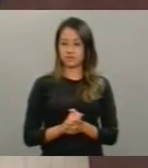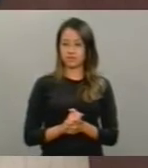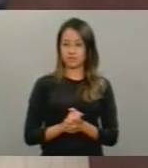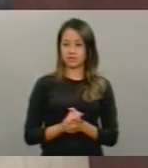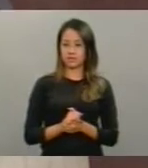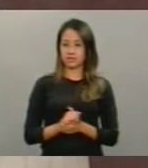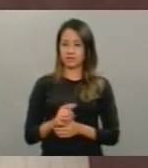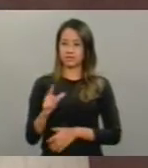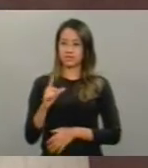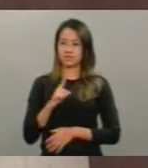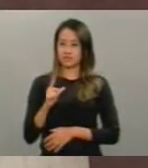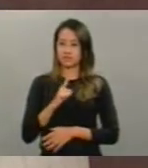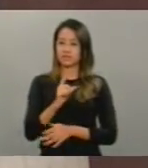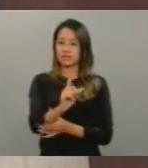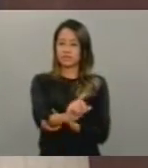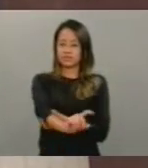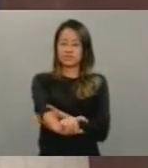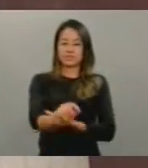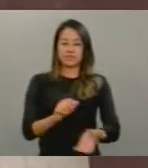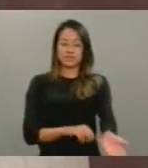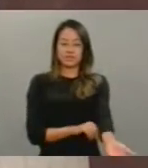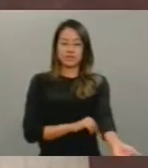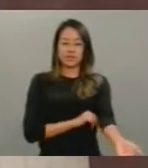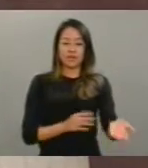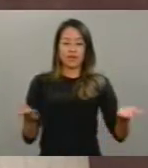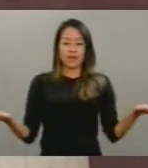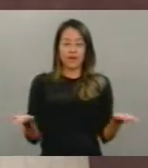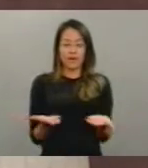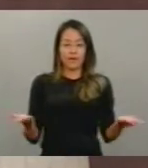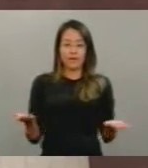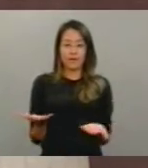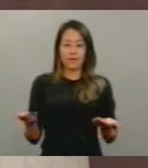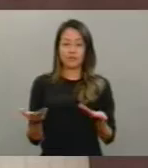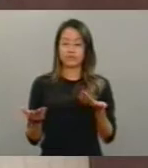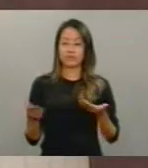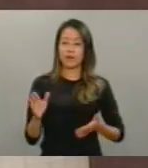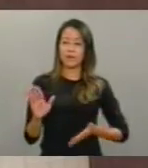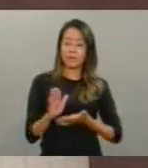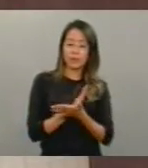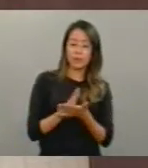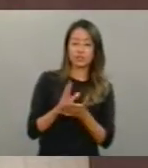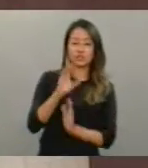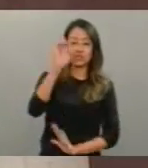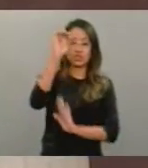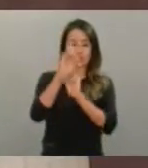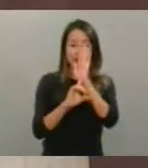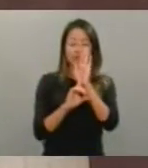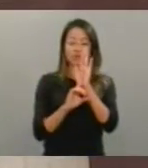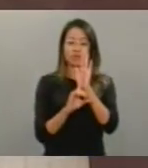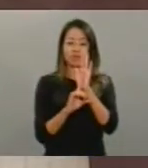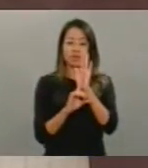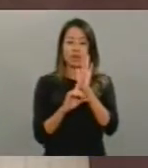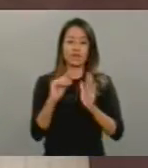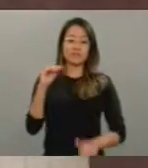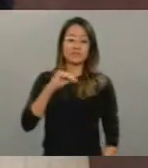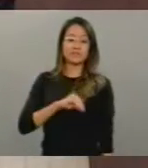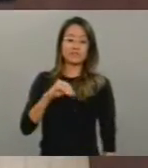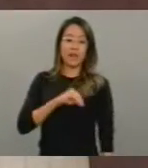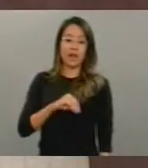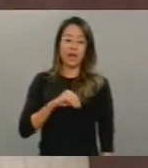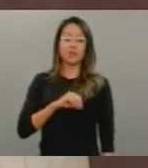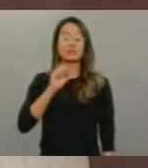MP 665, quando ela flexibiliza e quando ela restringe o direito ao seguro-desemprego, ela atingiu,